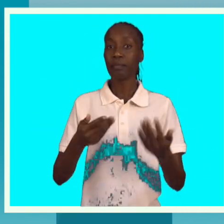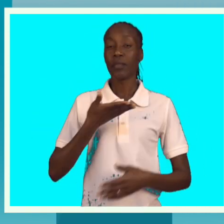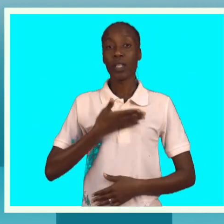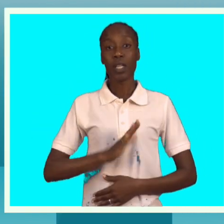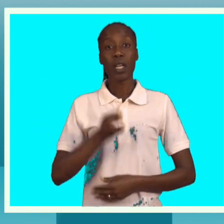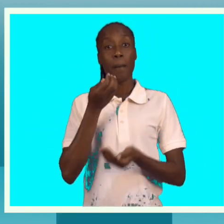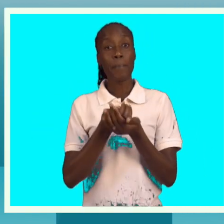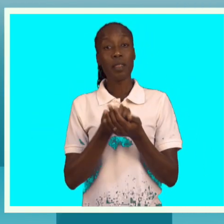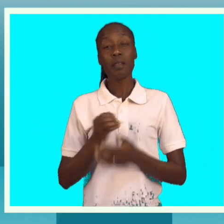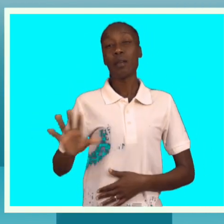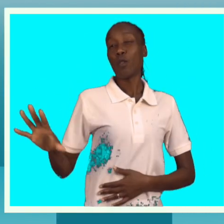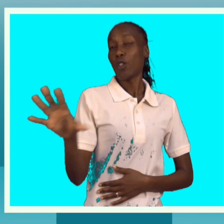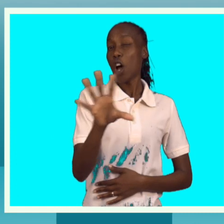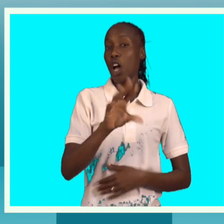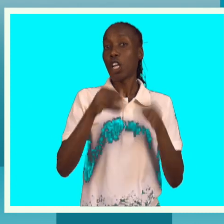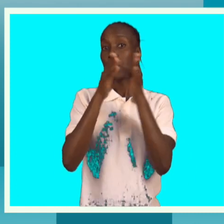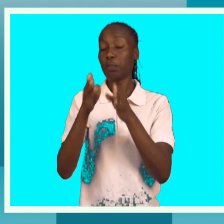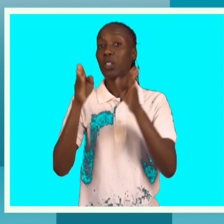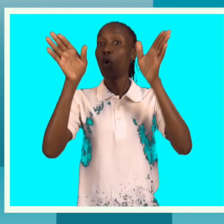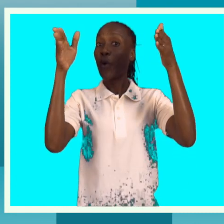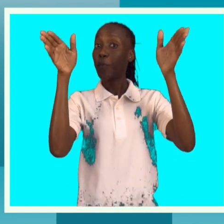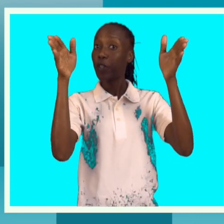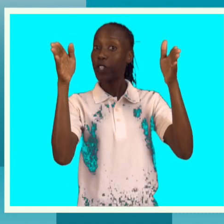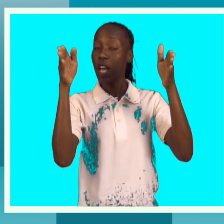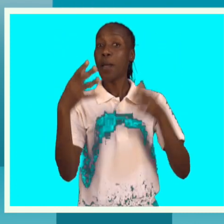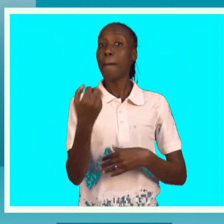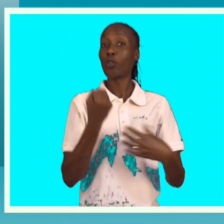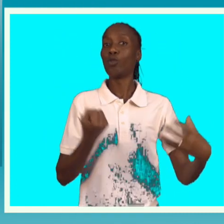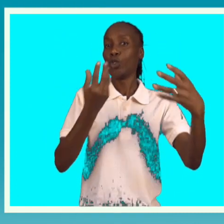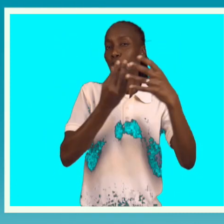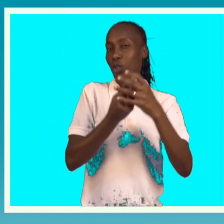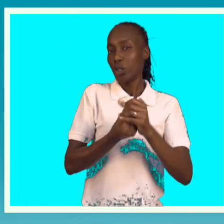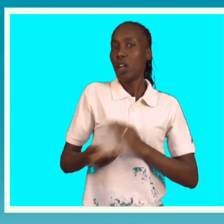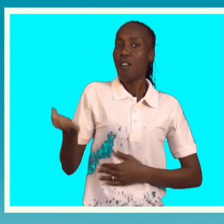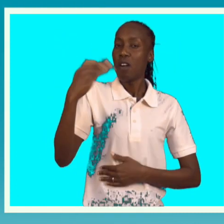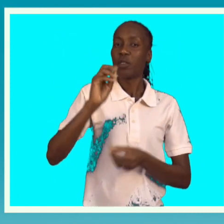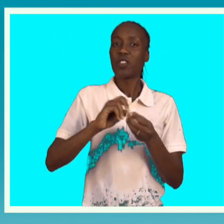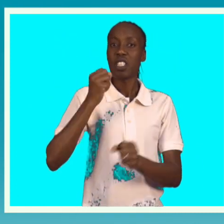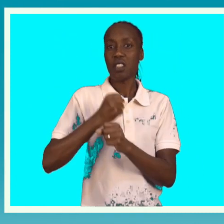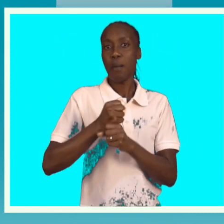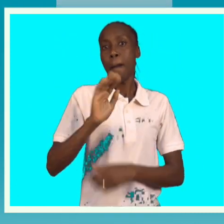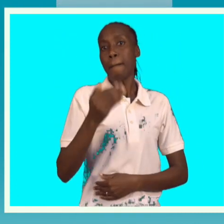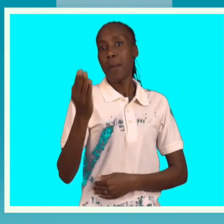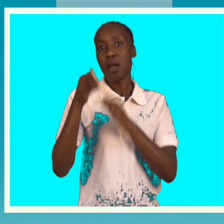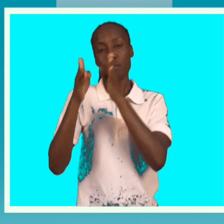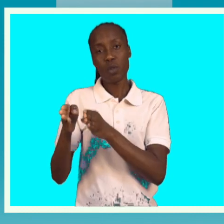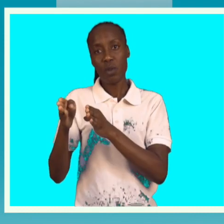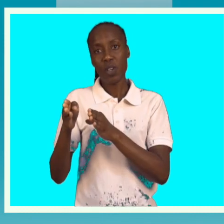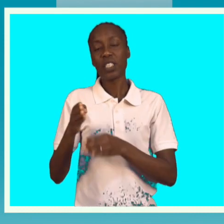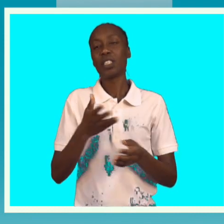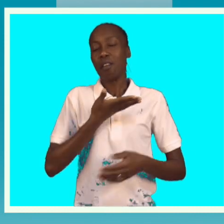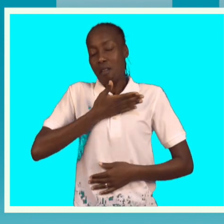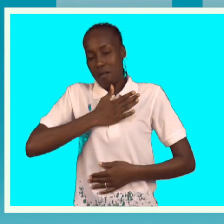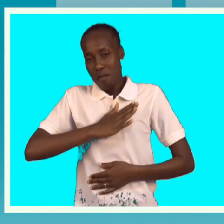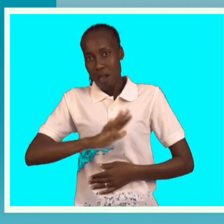Eu queria pedir também aos empresários para vamos juntar maus, vamos fazer trabalho para pessoas que estão